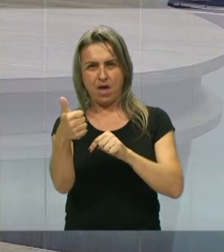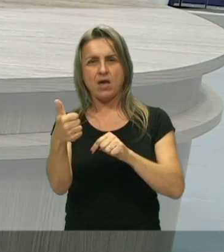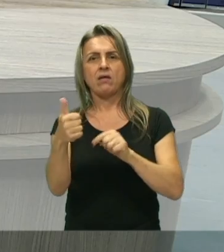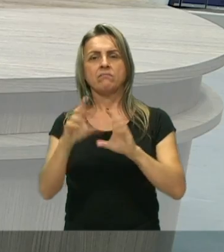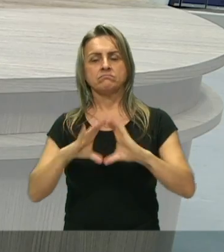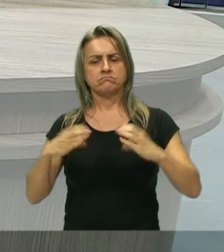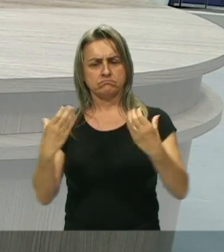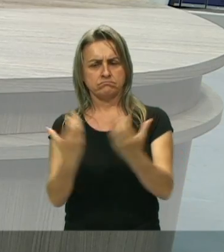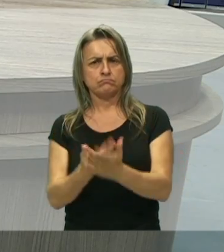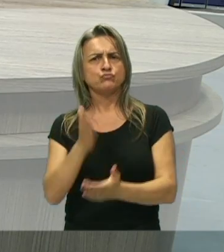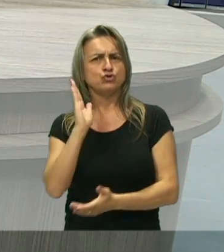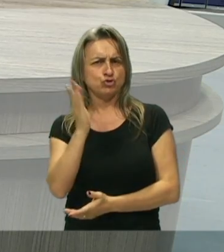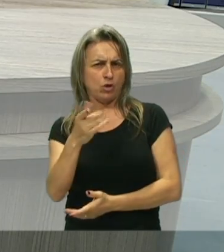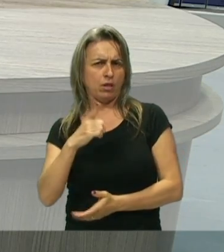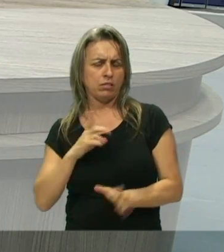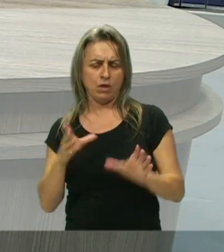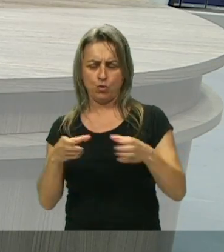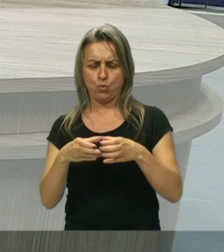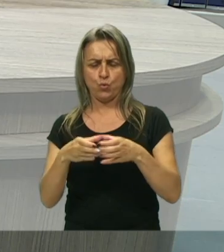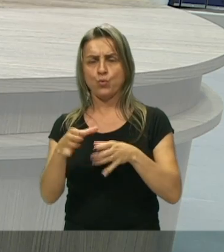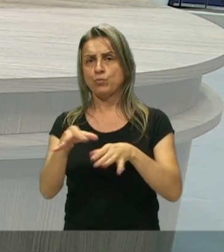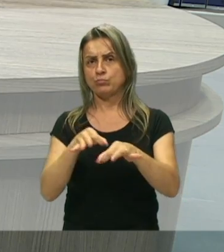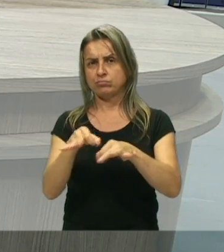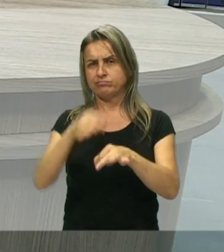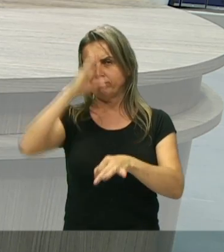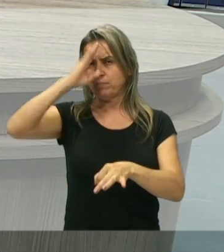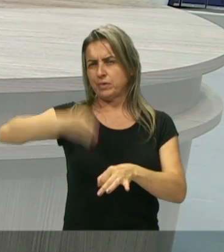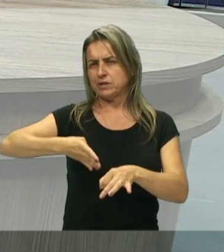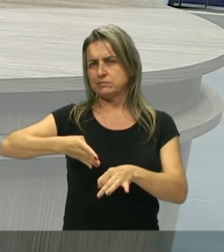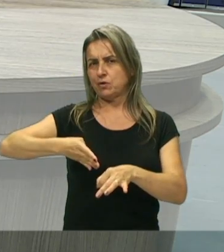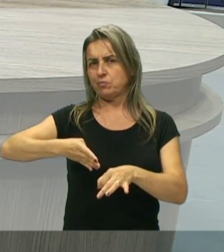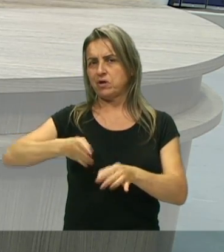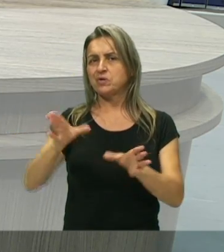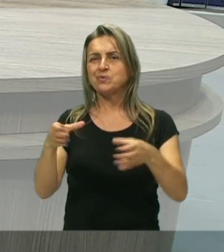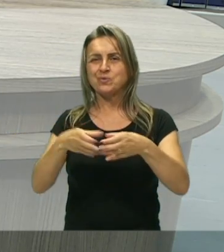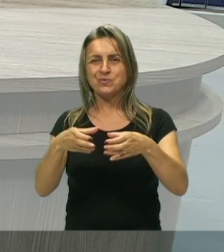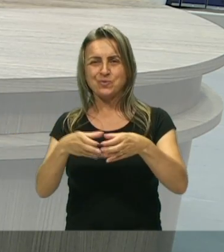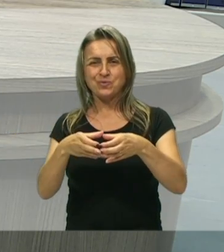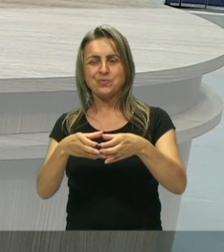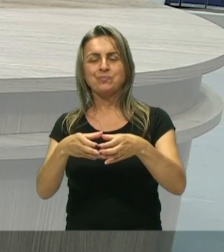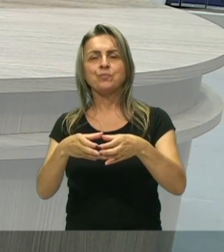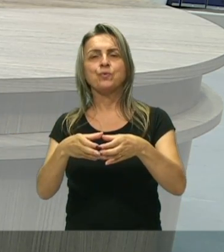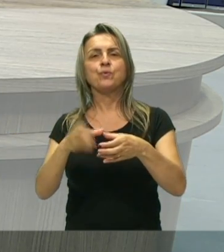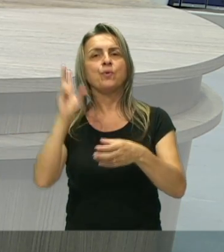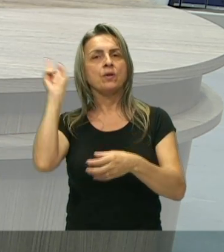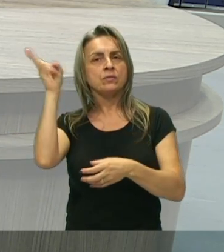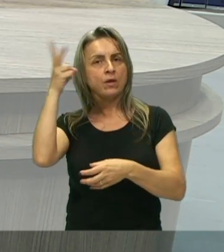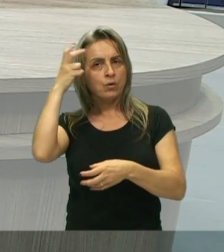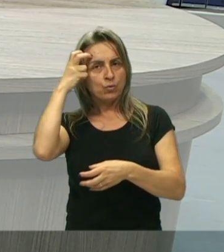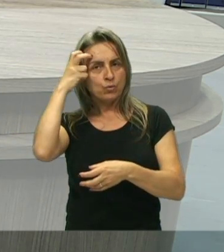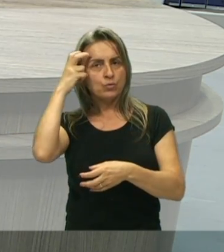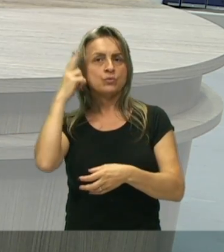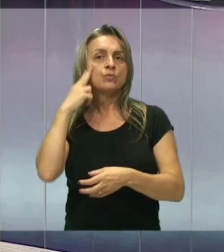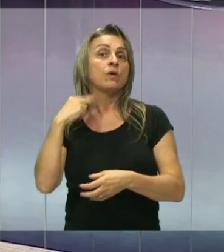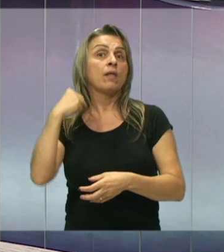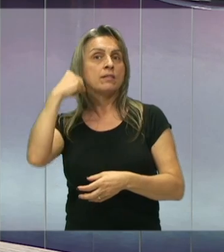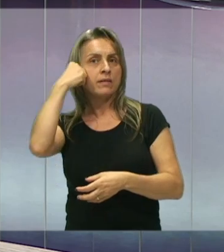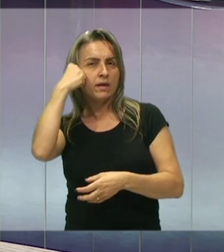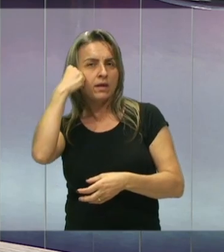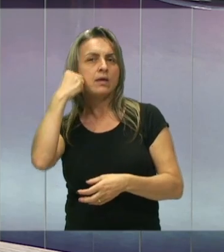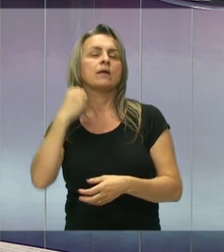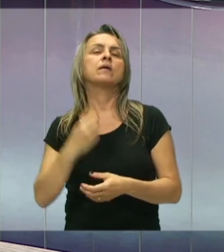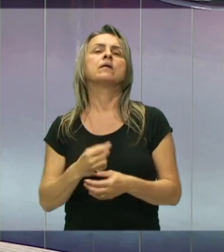menos organizados, porque o pessoal, principalmente o pessoal dos movimentos, né, ligados à cultura negra, né, étnica, ela já